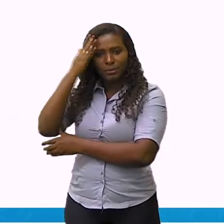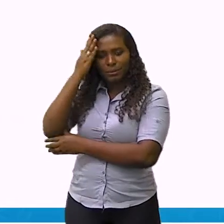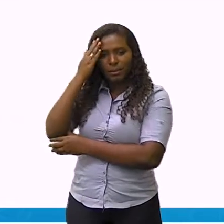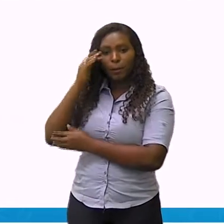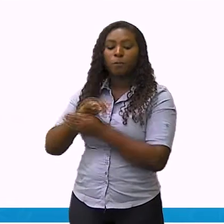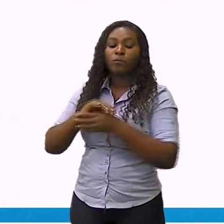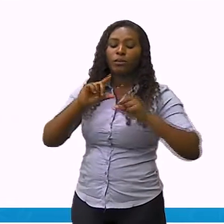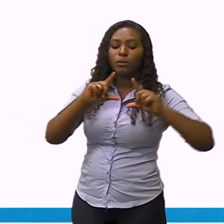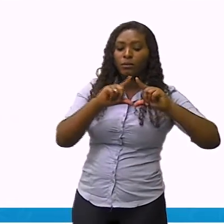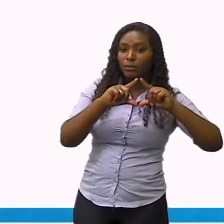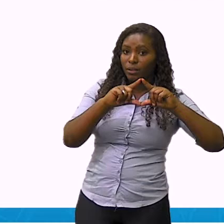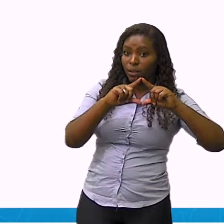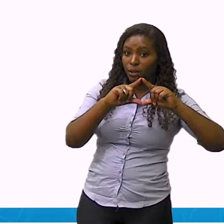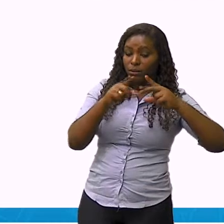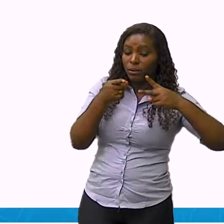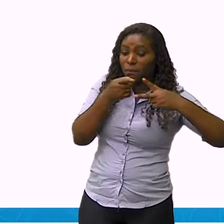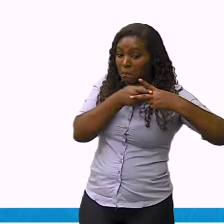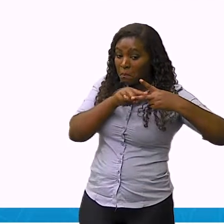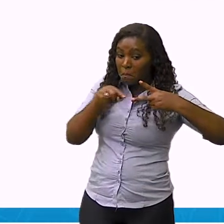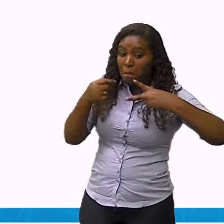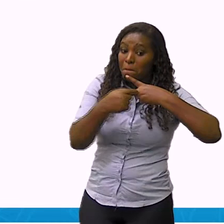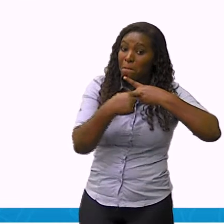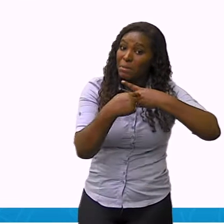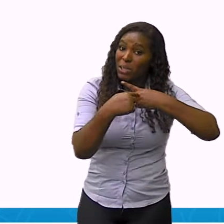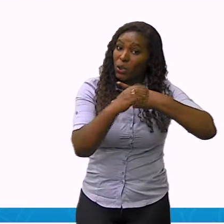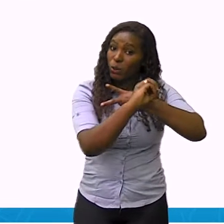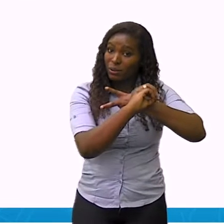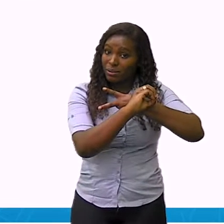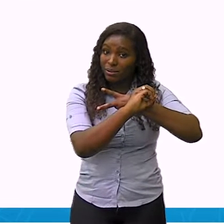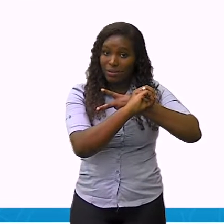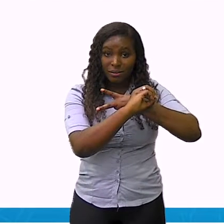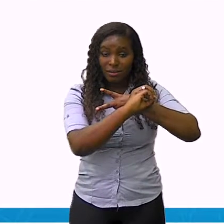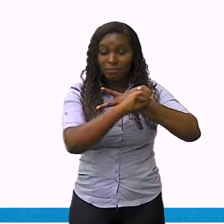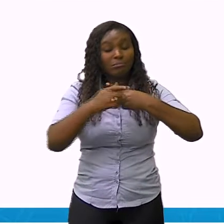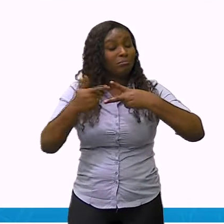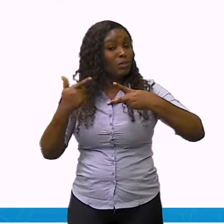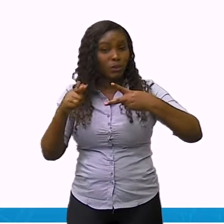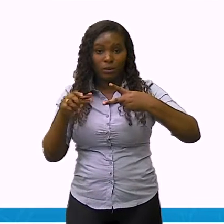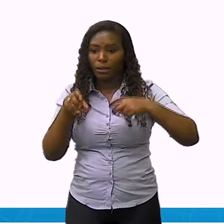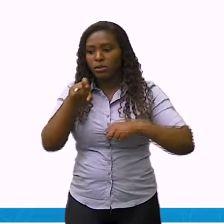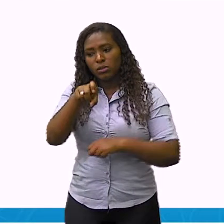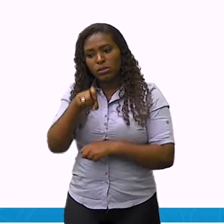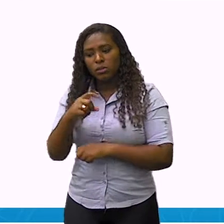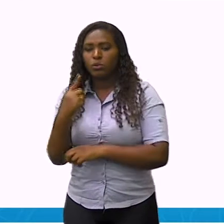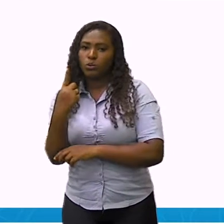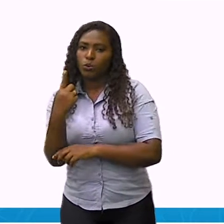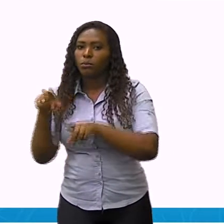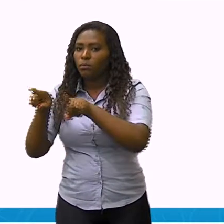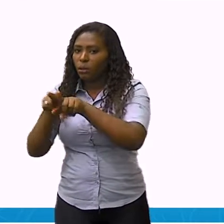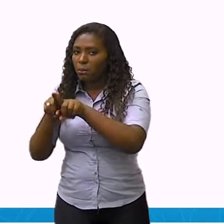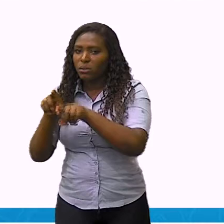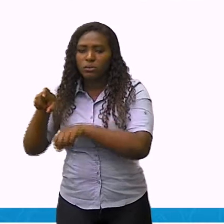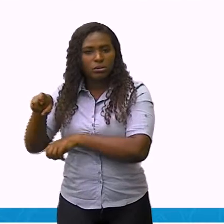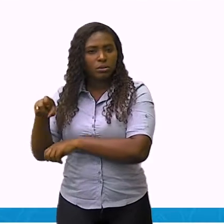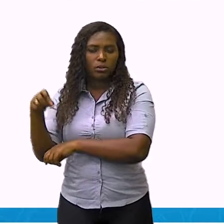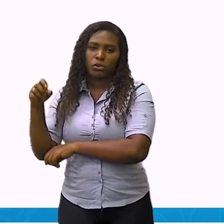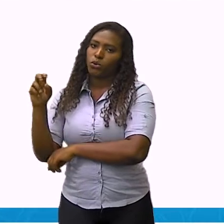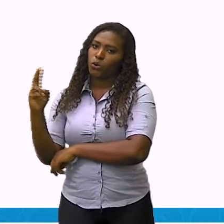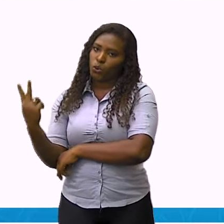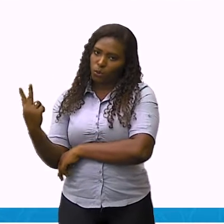O menos b sobre 2a. Então, nós vamos ter